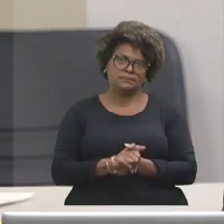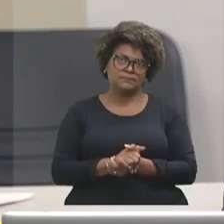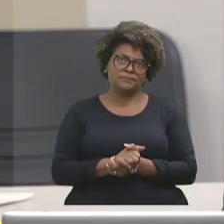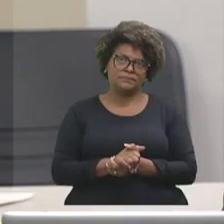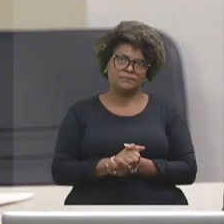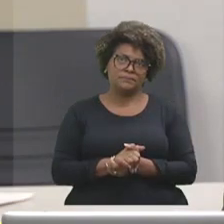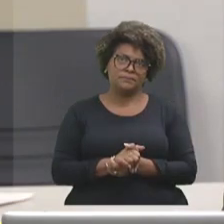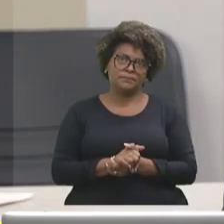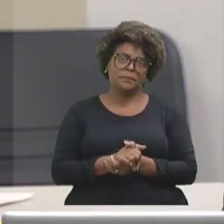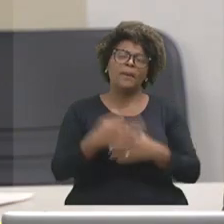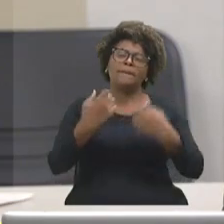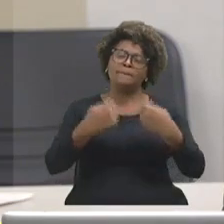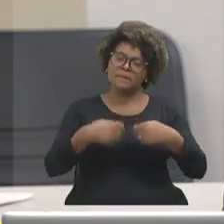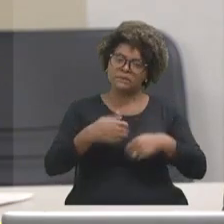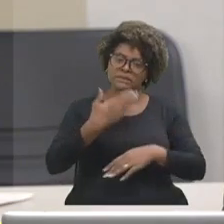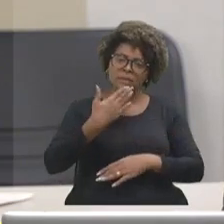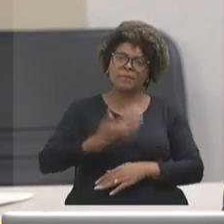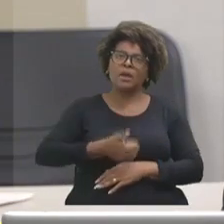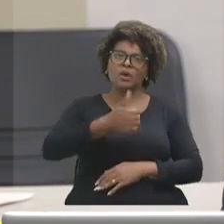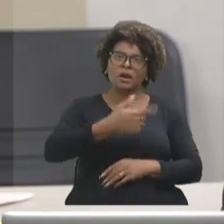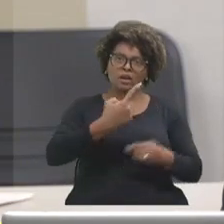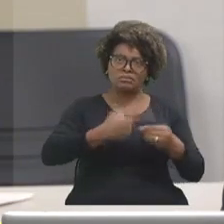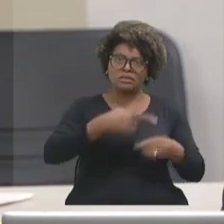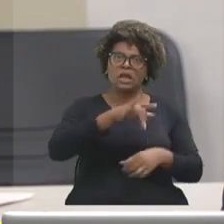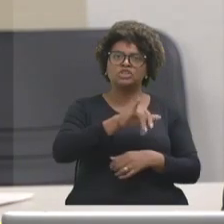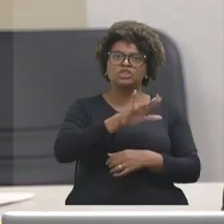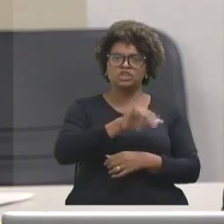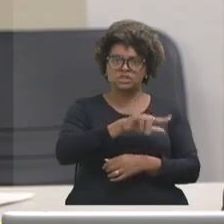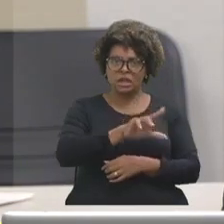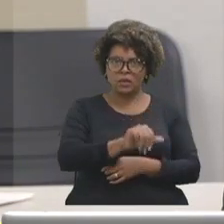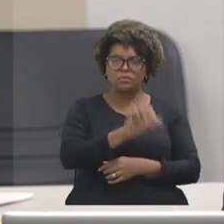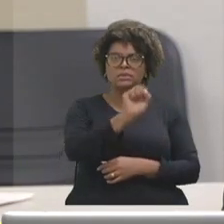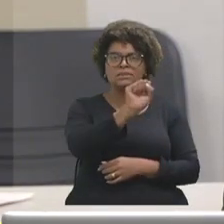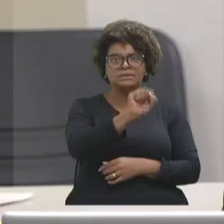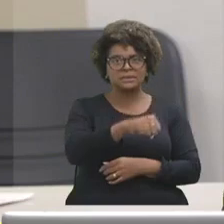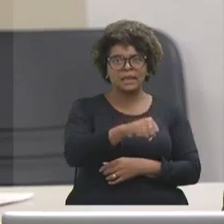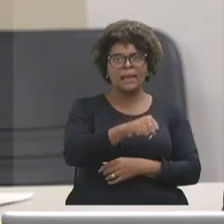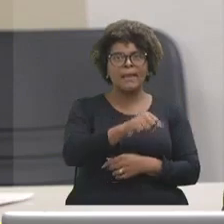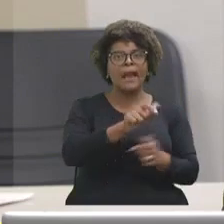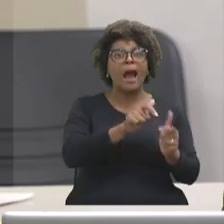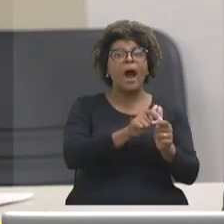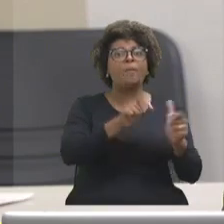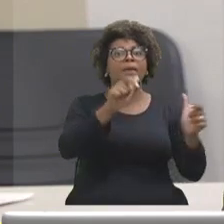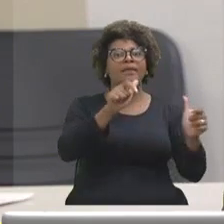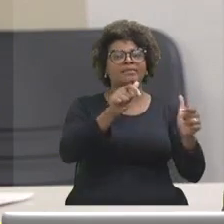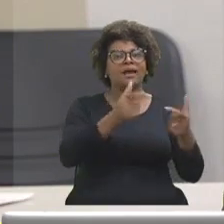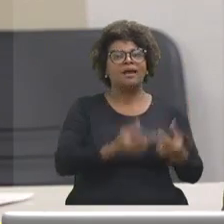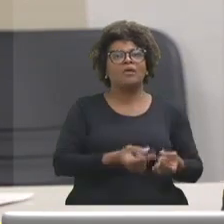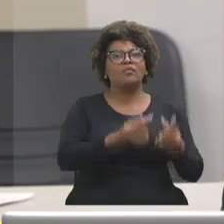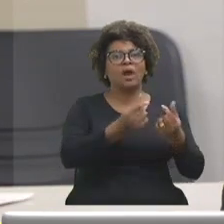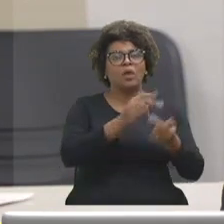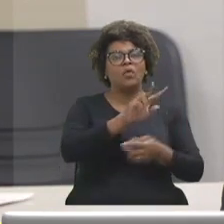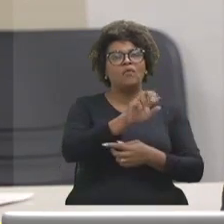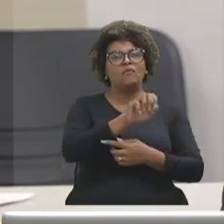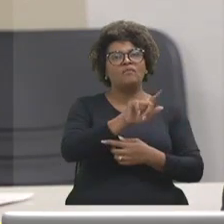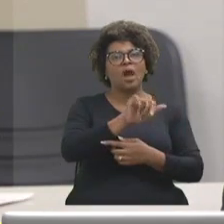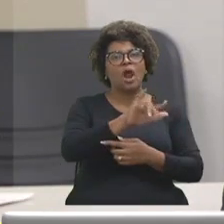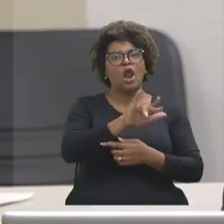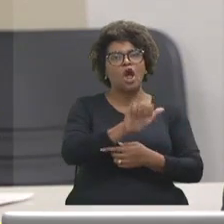a Itaúna nós vamos Aumentar o nosso valor no em relação ao incentivo de porta de entrada dando um alívio para o hospital